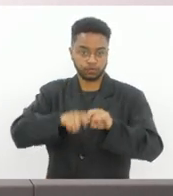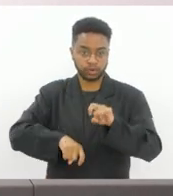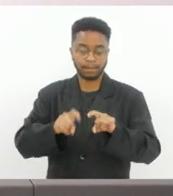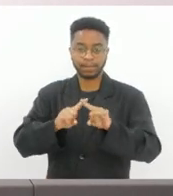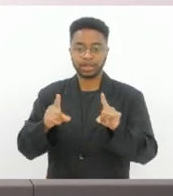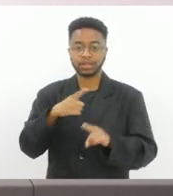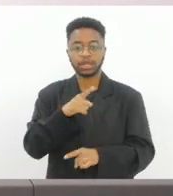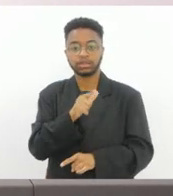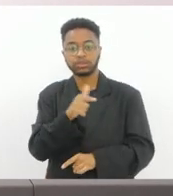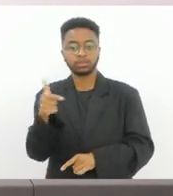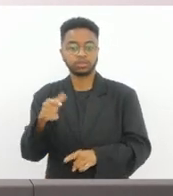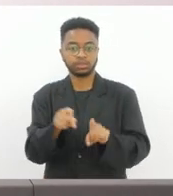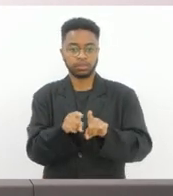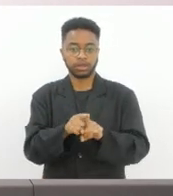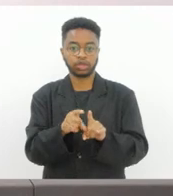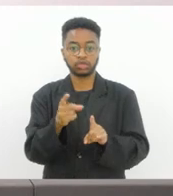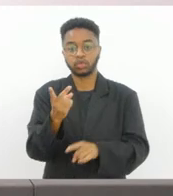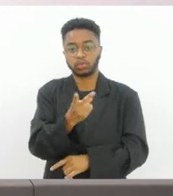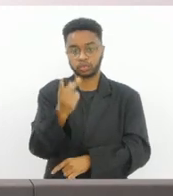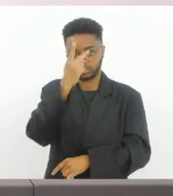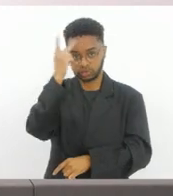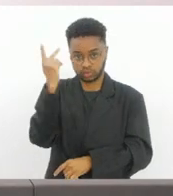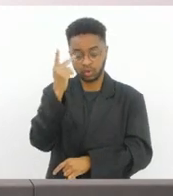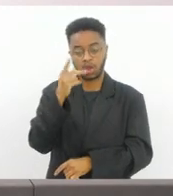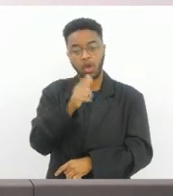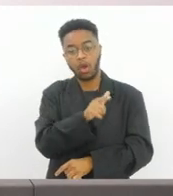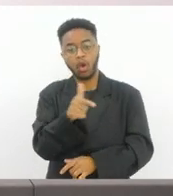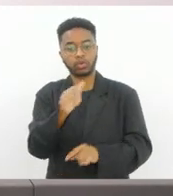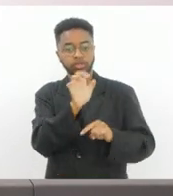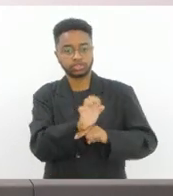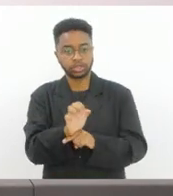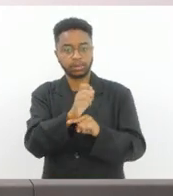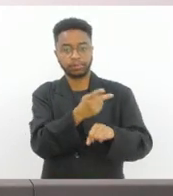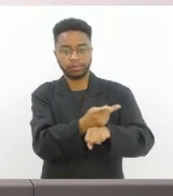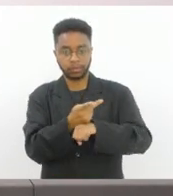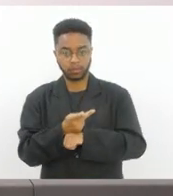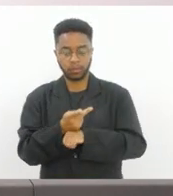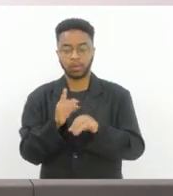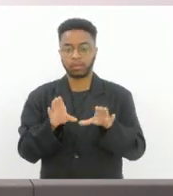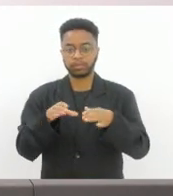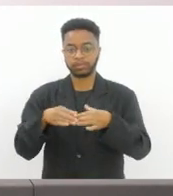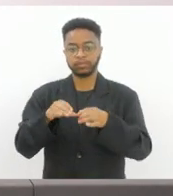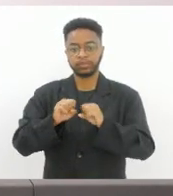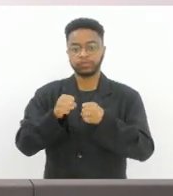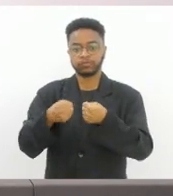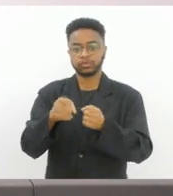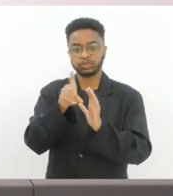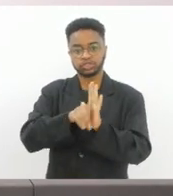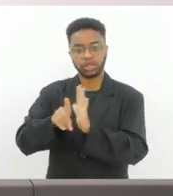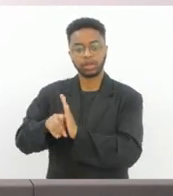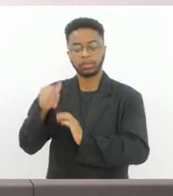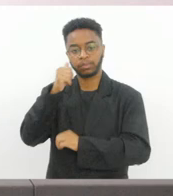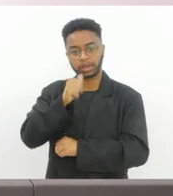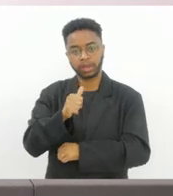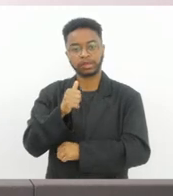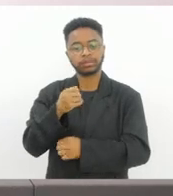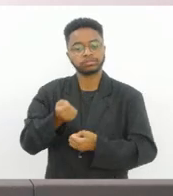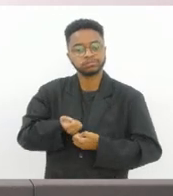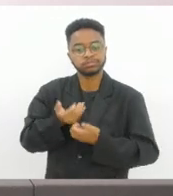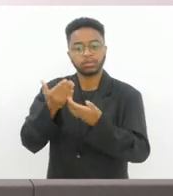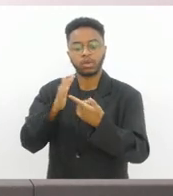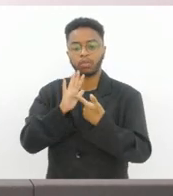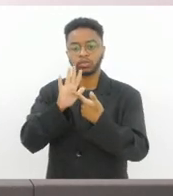vítimas de outros estados também procuraram a Comissão de Defesa dos Direitos da Mulher para relatarem as